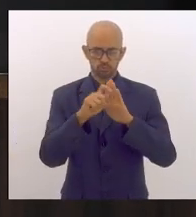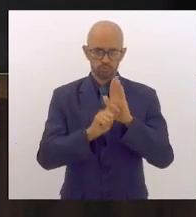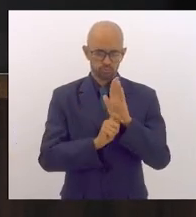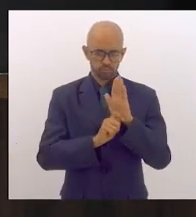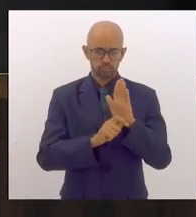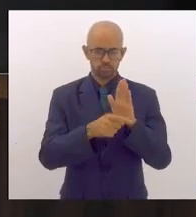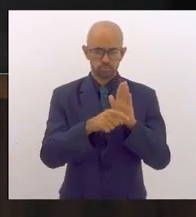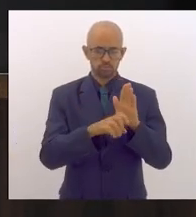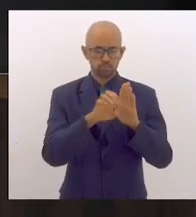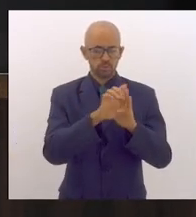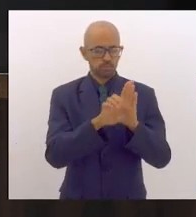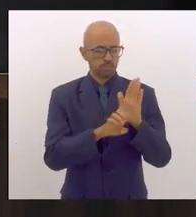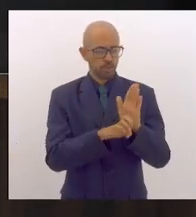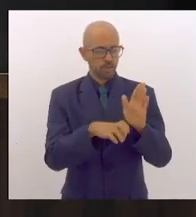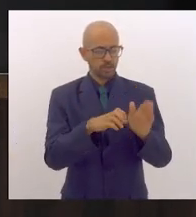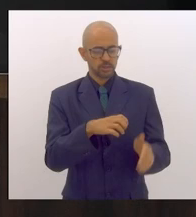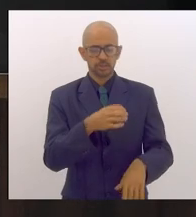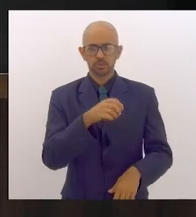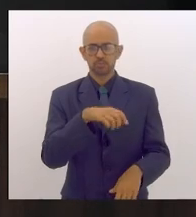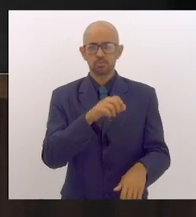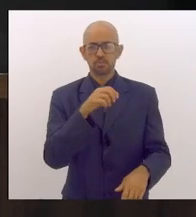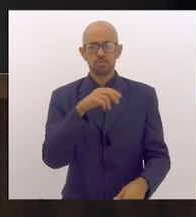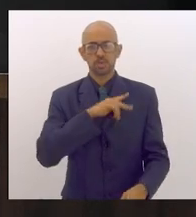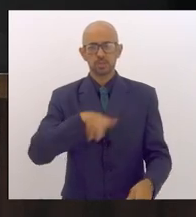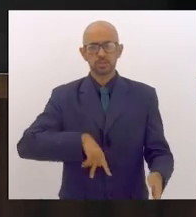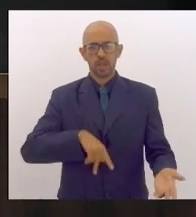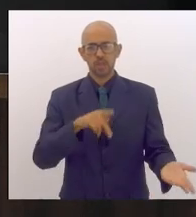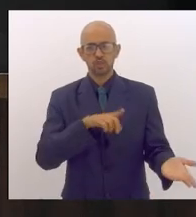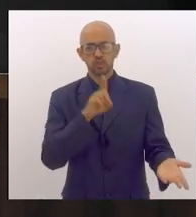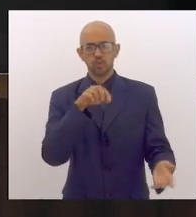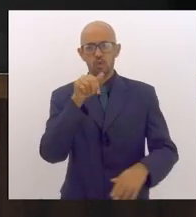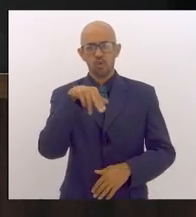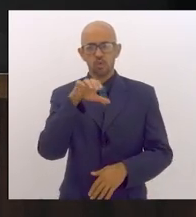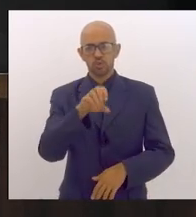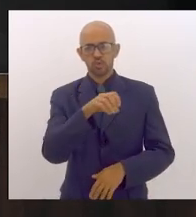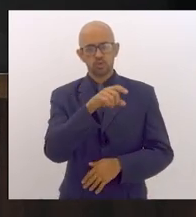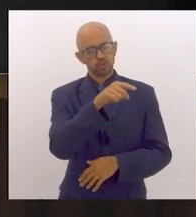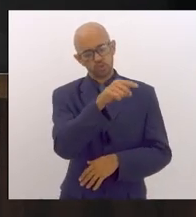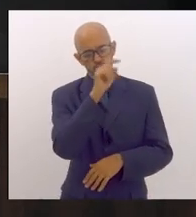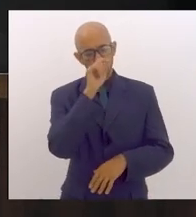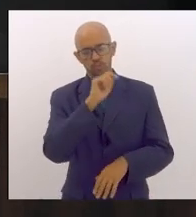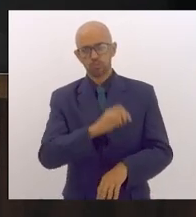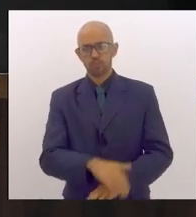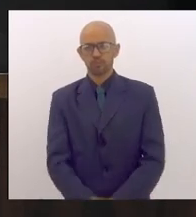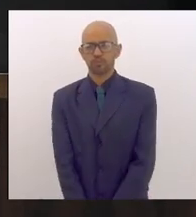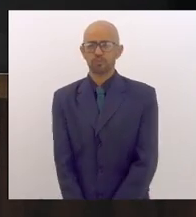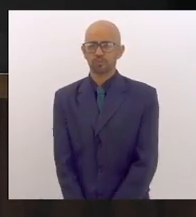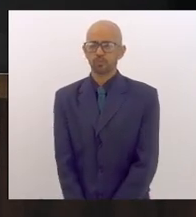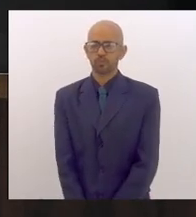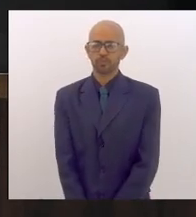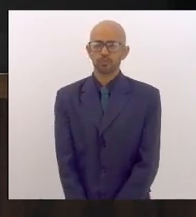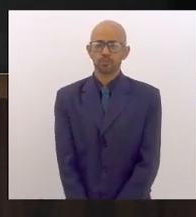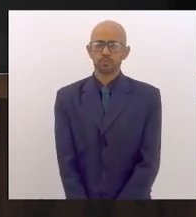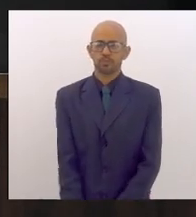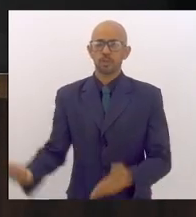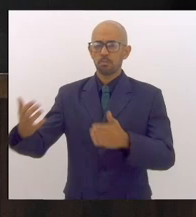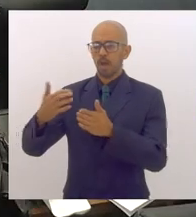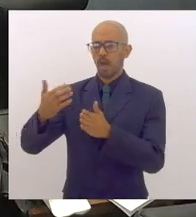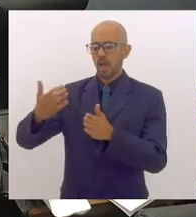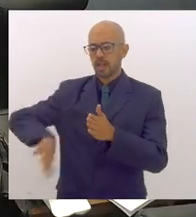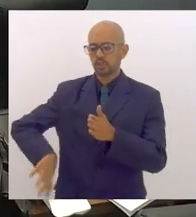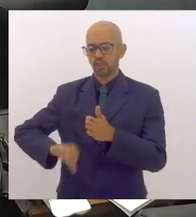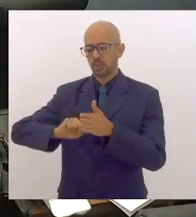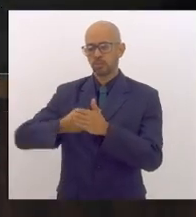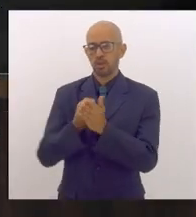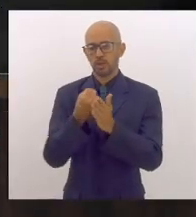de emendas condicionais e vetos. Para emitir parecer pela comissão de emendas, seu presidente, deputado Marcelo Dino. Pela derrubada, senhor